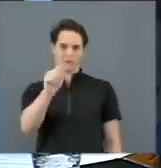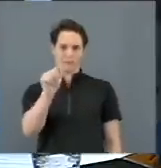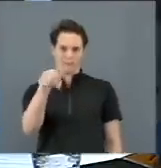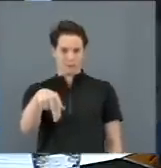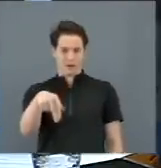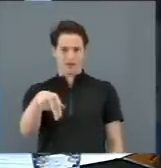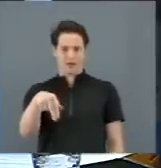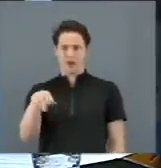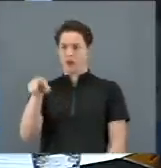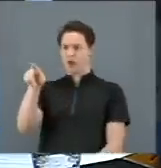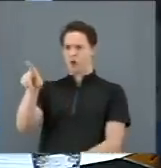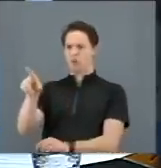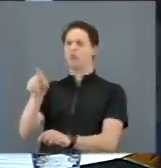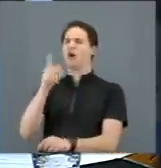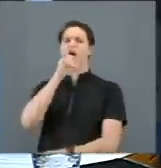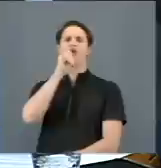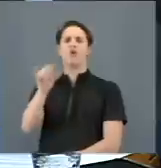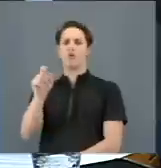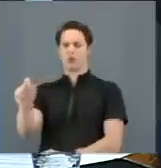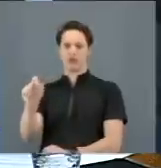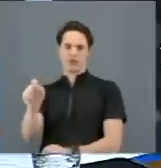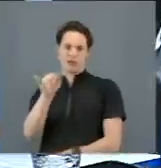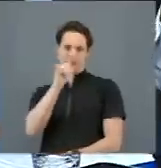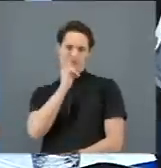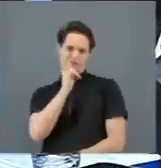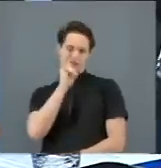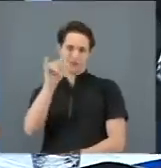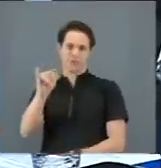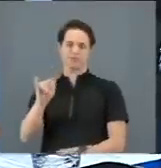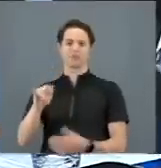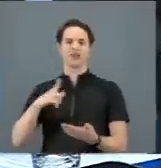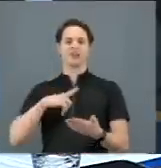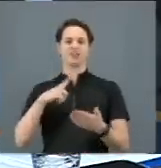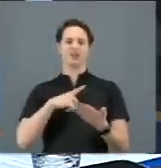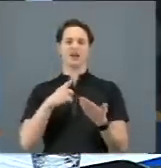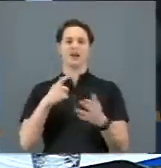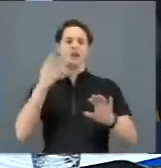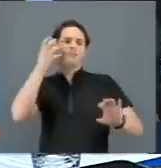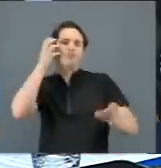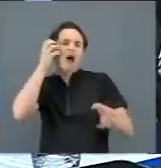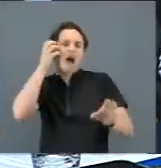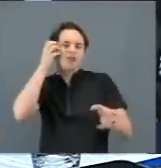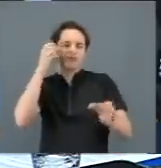sua grade, como, por exemplo, o programa Liberdade de Expressão,